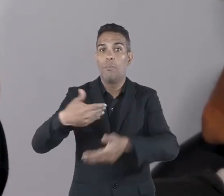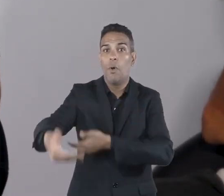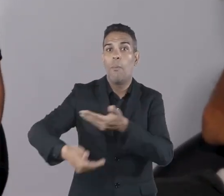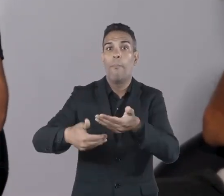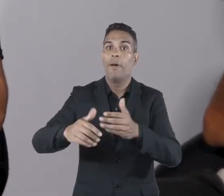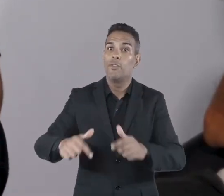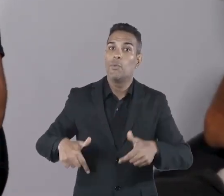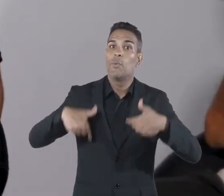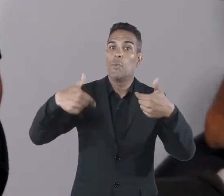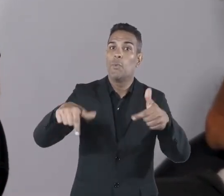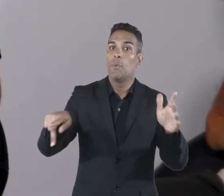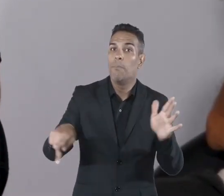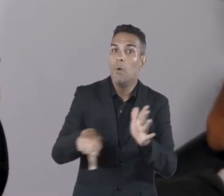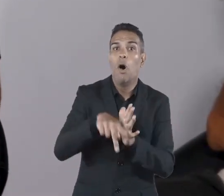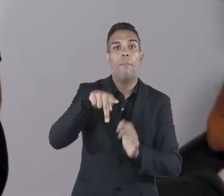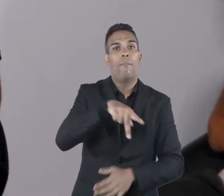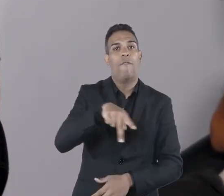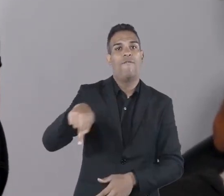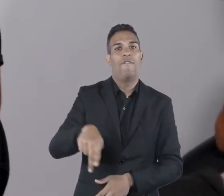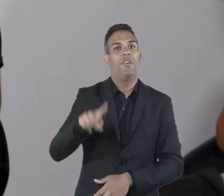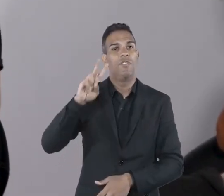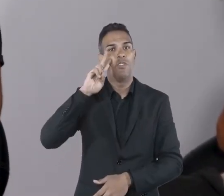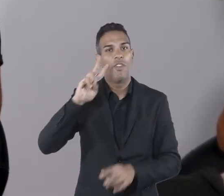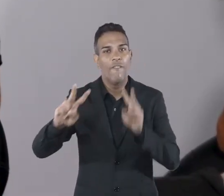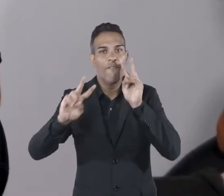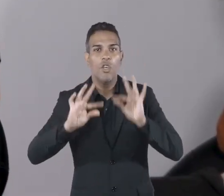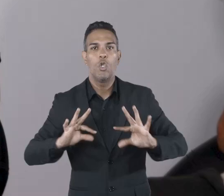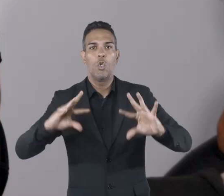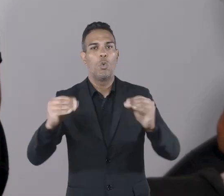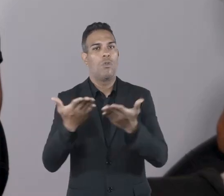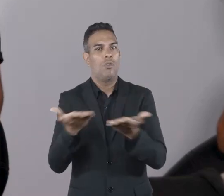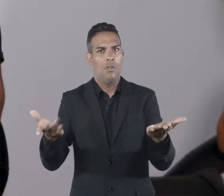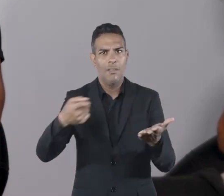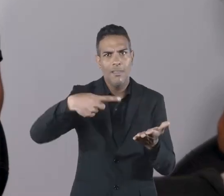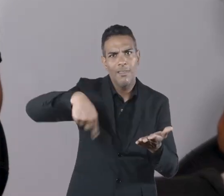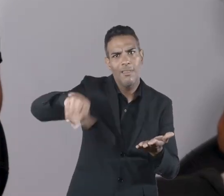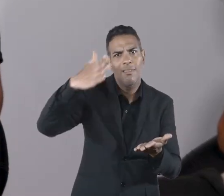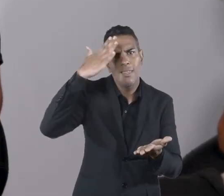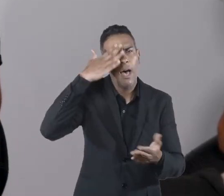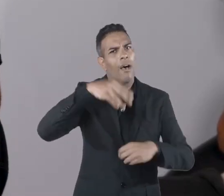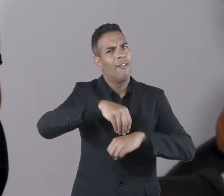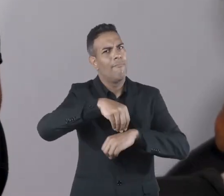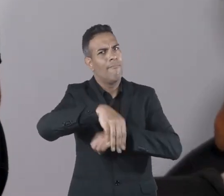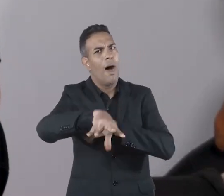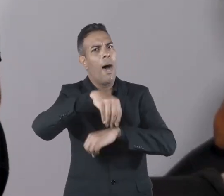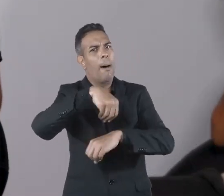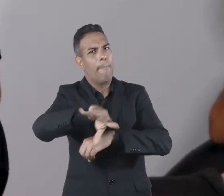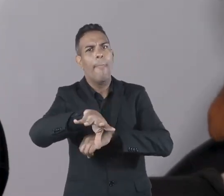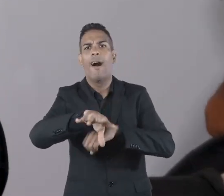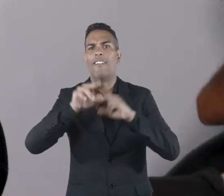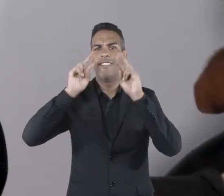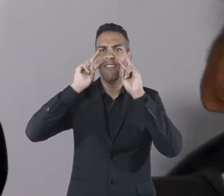que não fizer. E esse processo ele é ativo também para os nossos professores. Então, os nossos professores, assim como eles levam